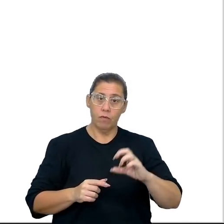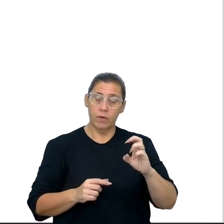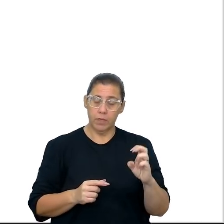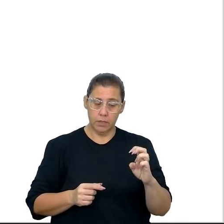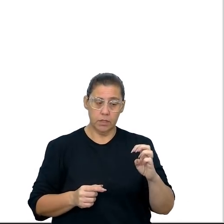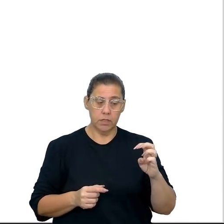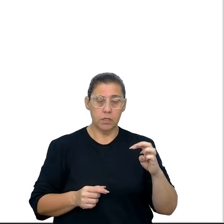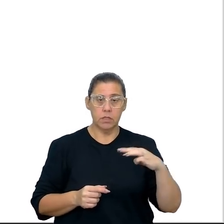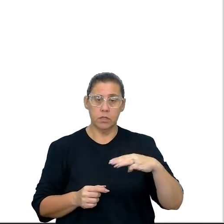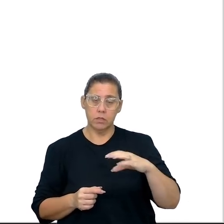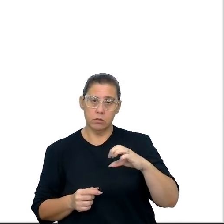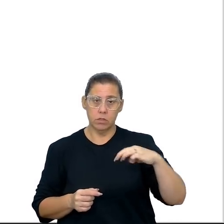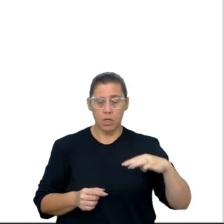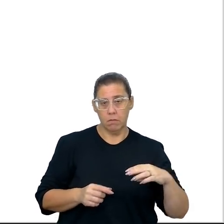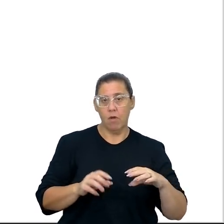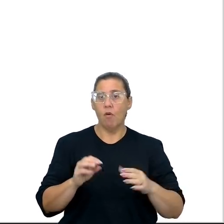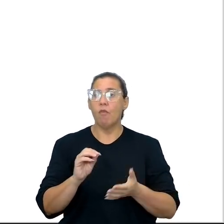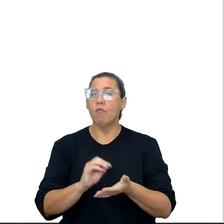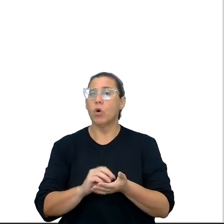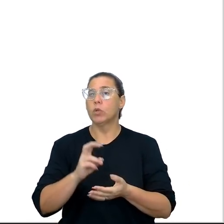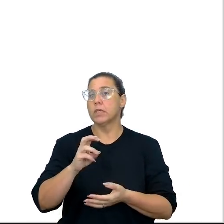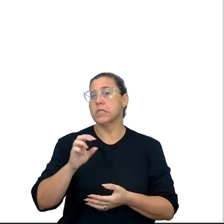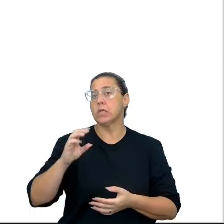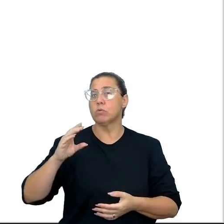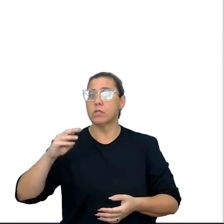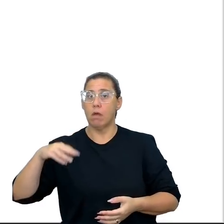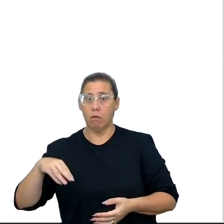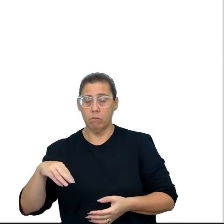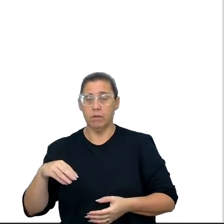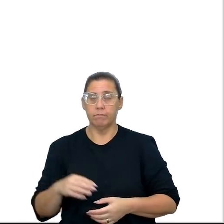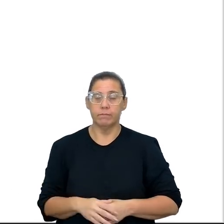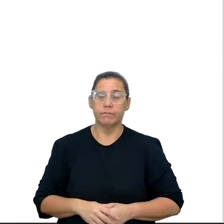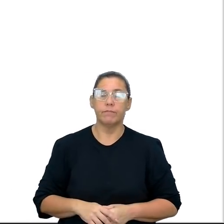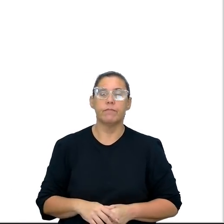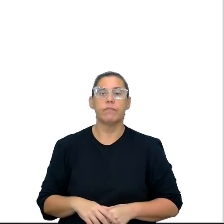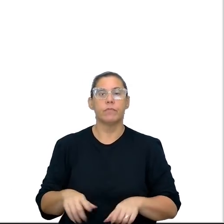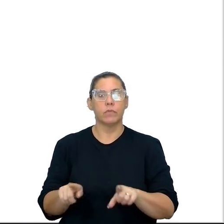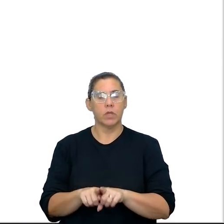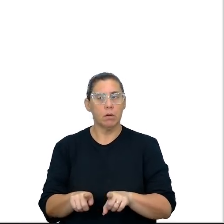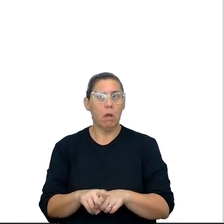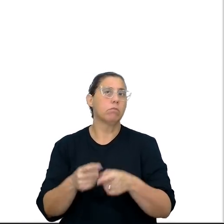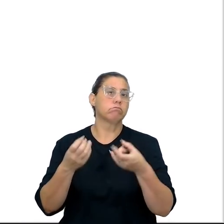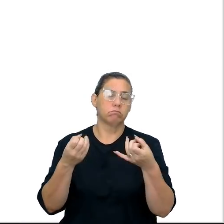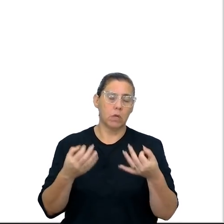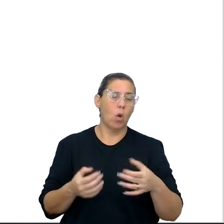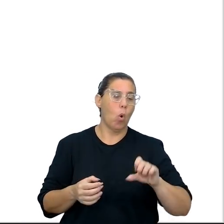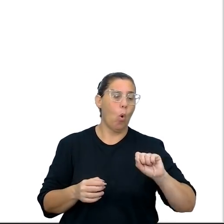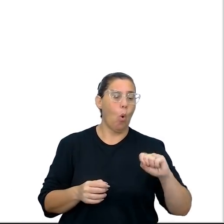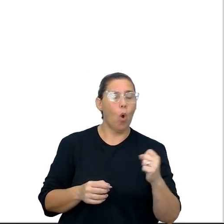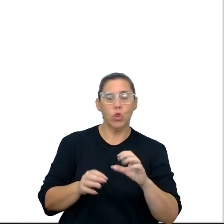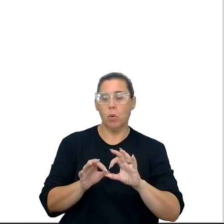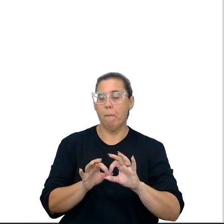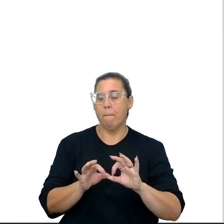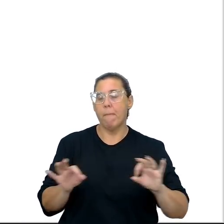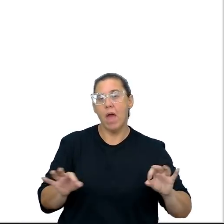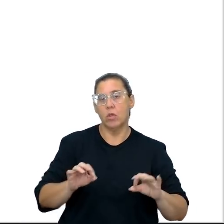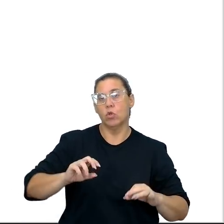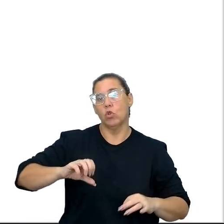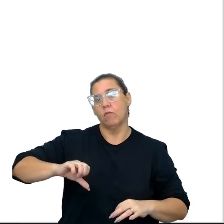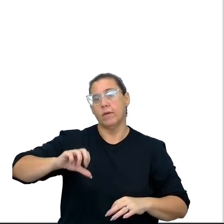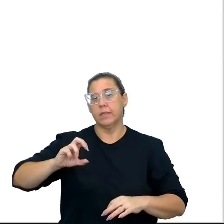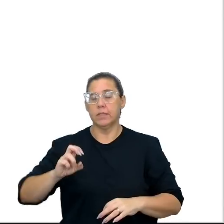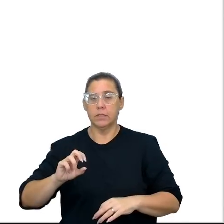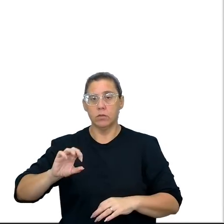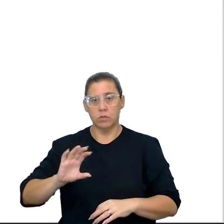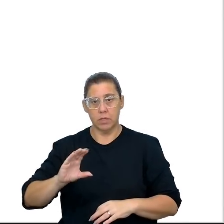para 1 metro há apenas 5 centímetros, né? Equivale dizer que 8 metros e 95